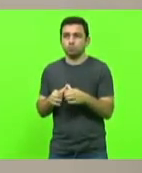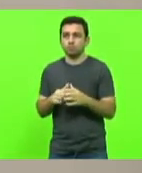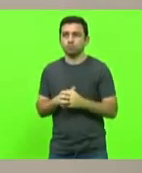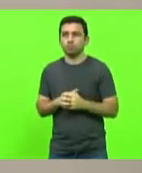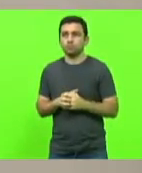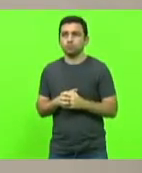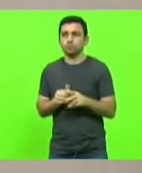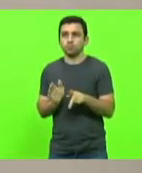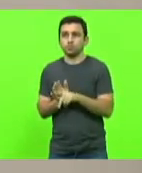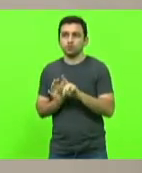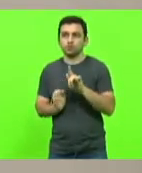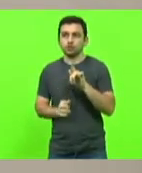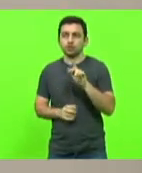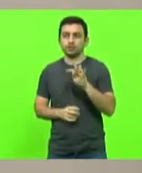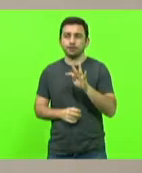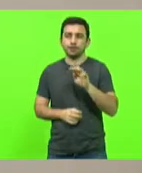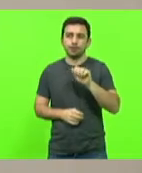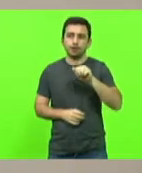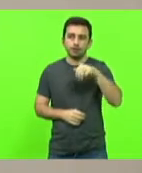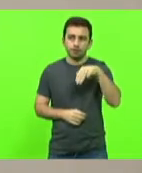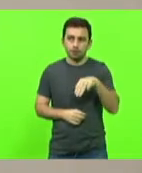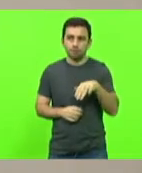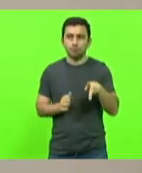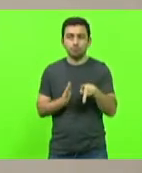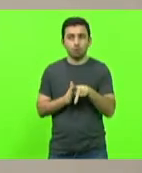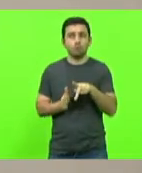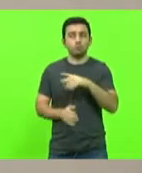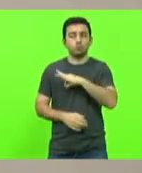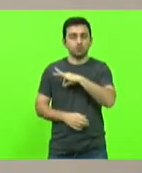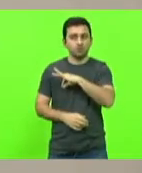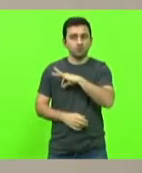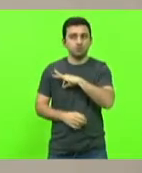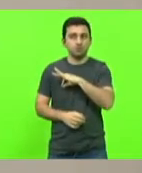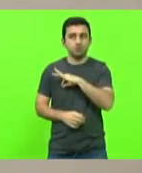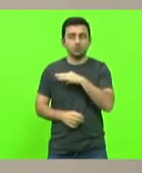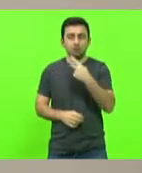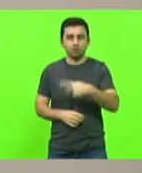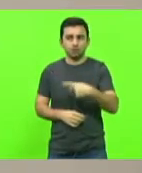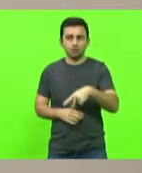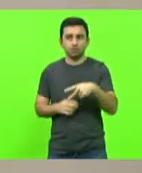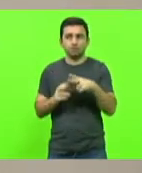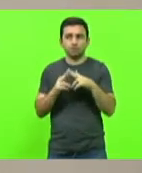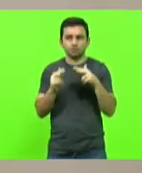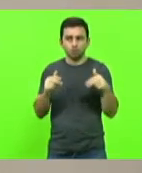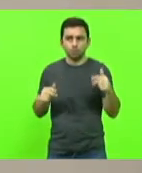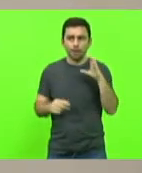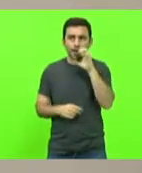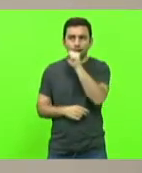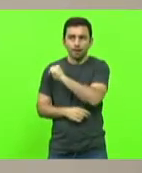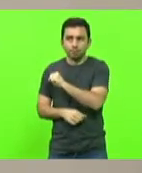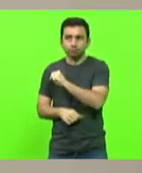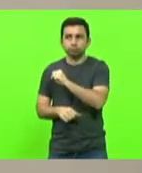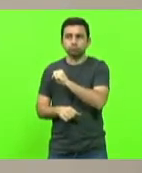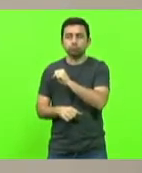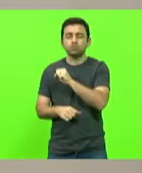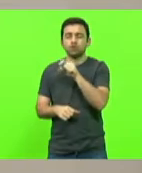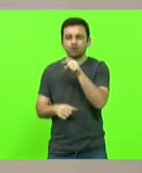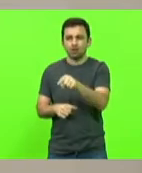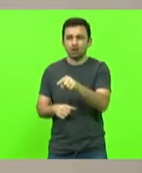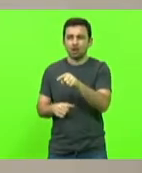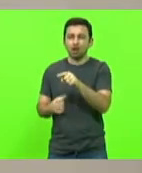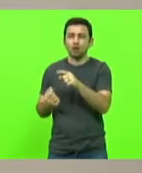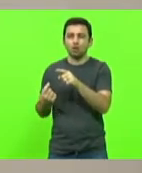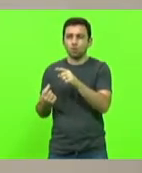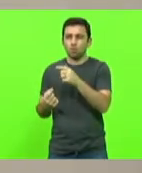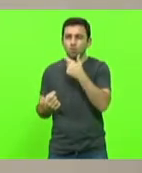da GTAM, da Polícia Militar de Florianópolis, pelo trabalho desempenhado na pronta resposta oferecida a um humilhante que atirou